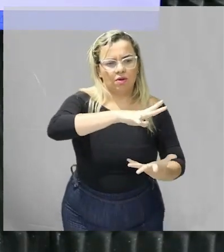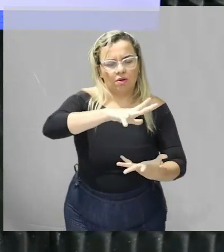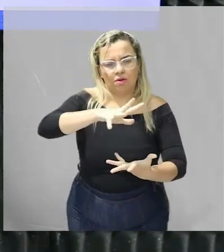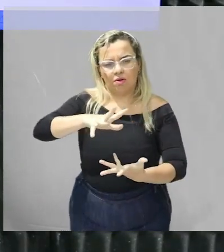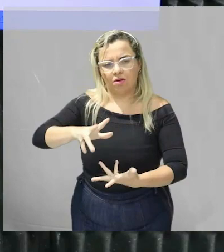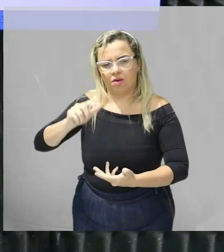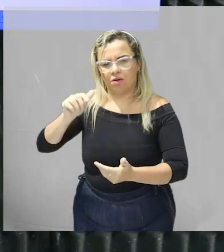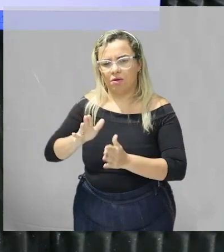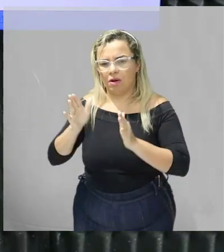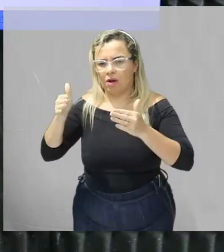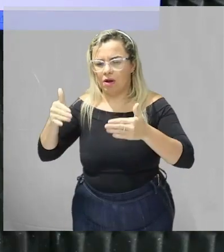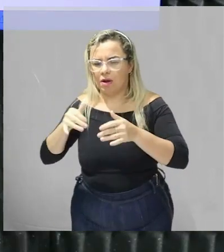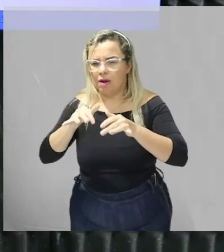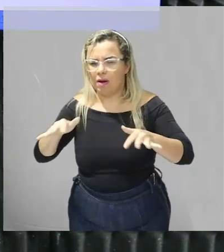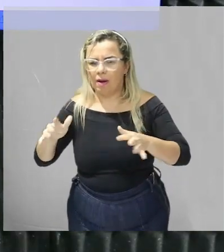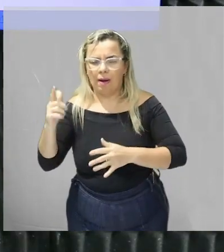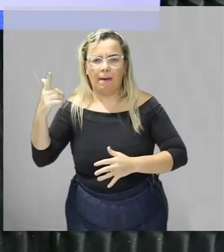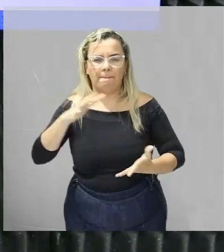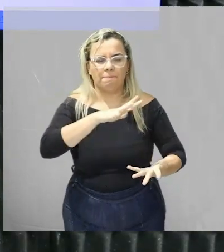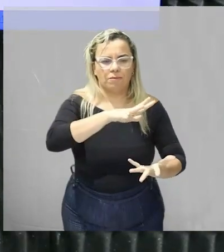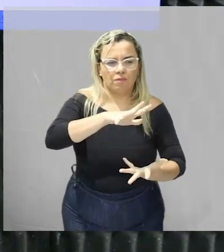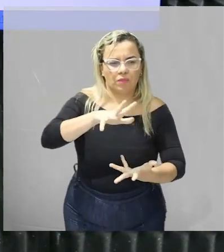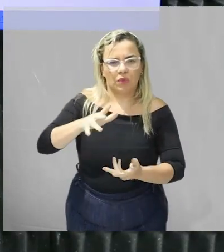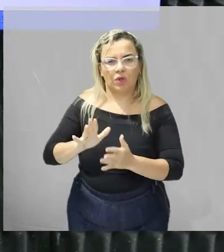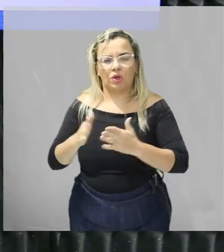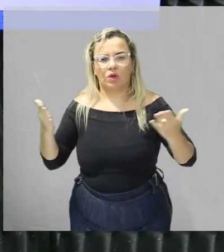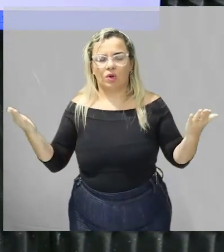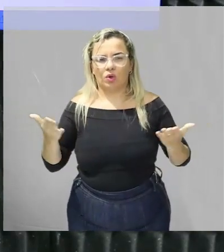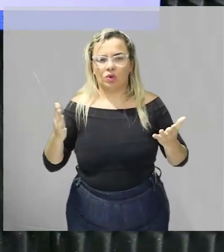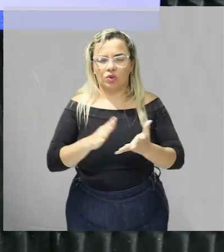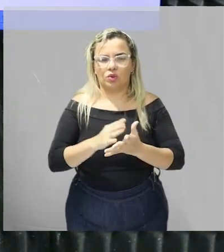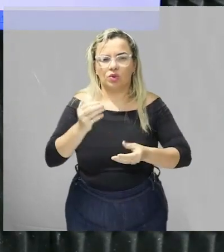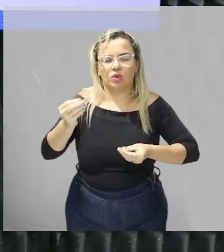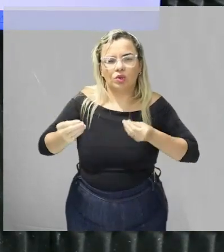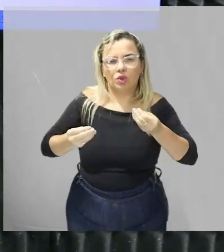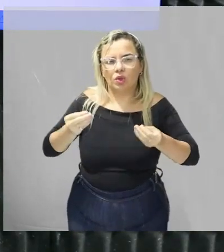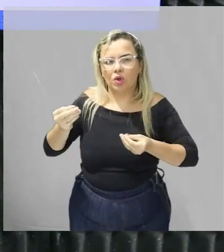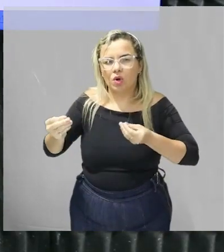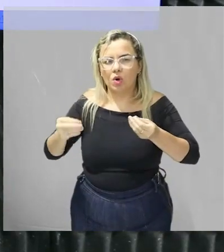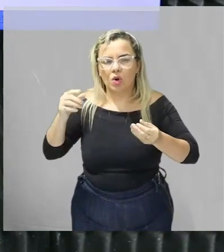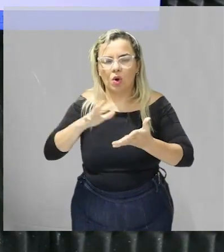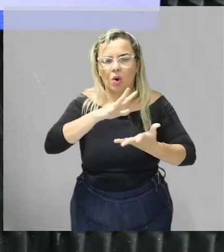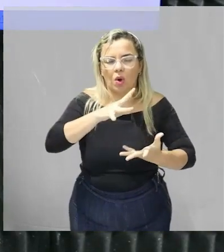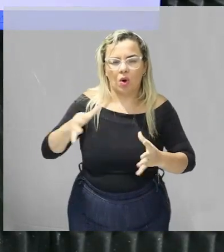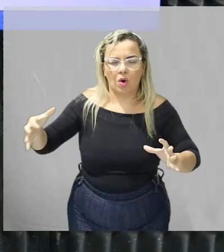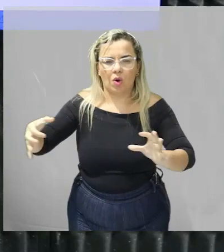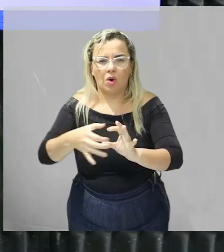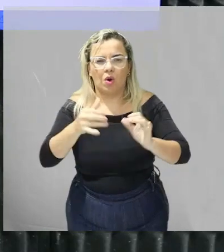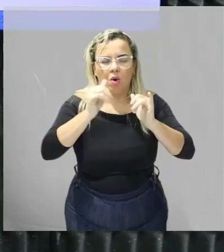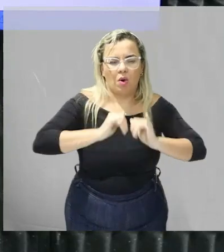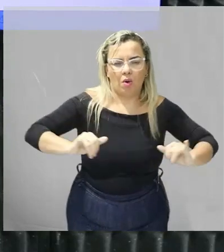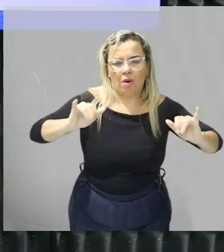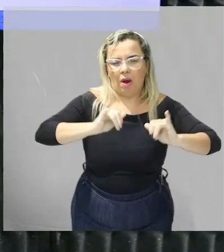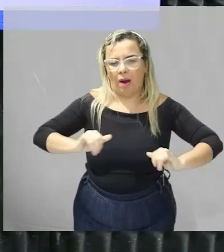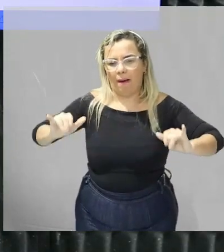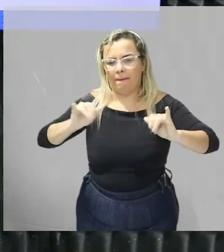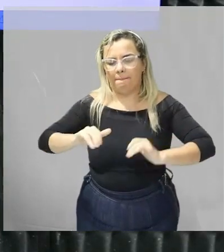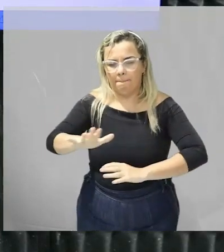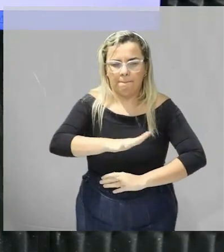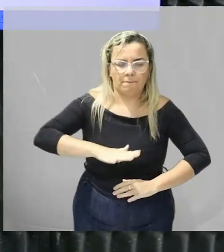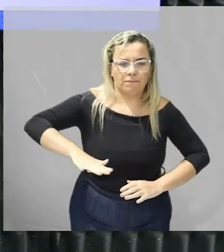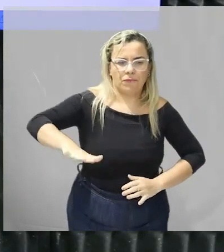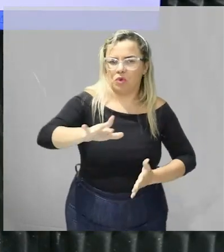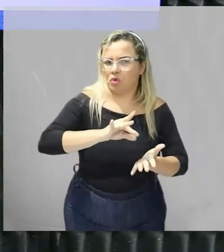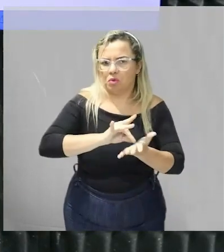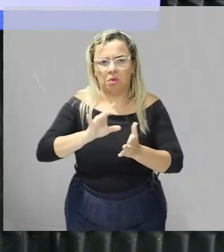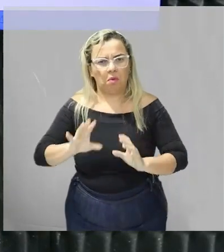para todas as áreas geográficas do planeta. Hoje, galera, como o mundo está cada vez mais interligado, as informações circulam, Os inimigos podem surgir